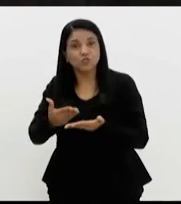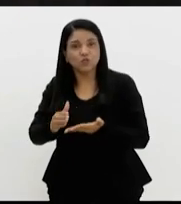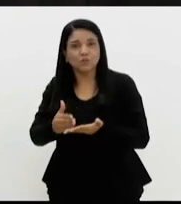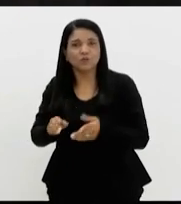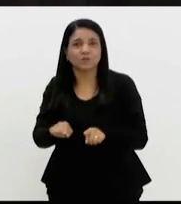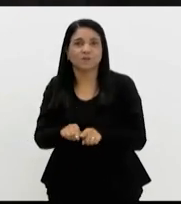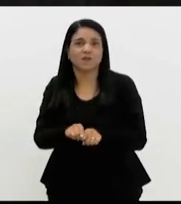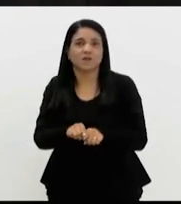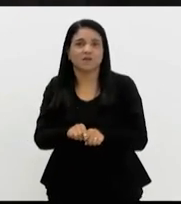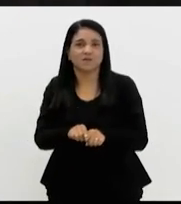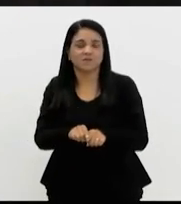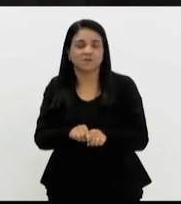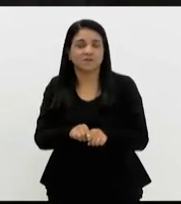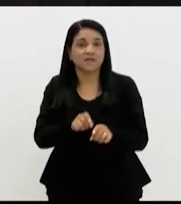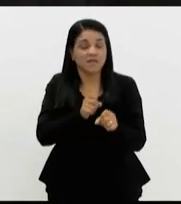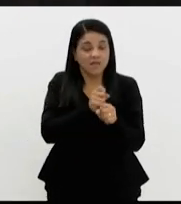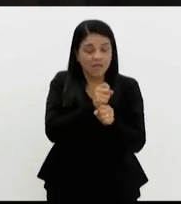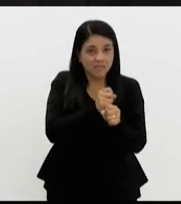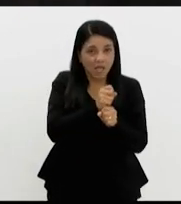Ano a ano, se sobrar